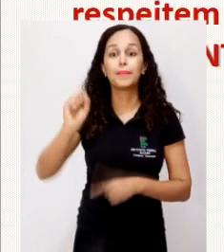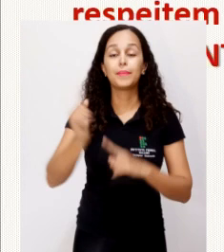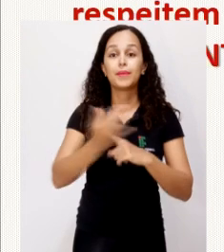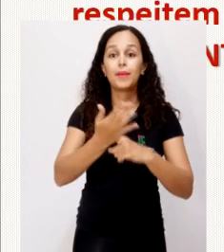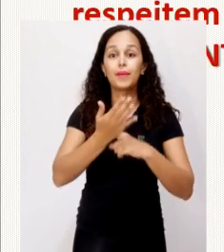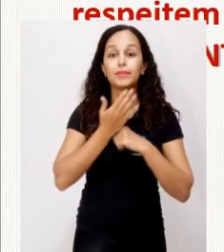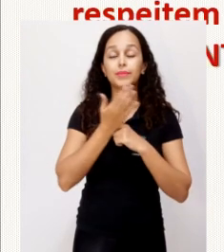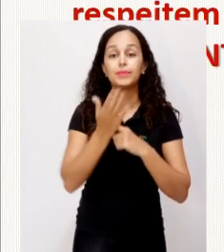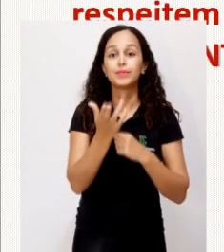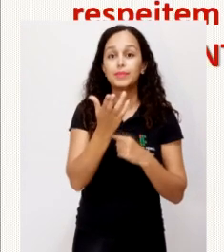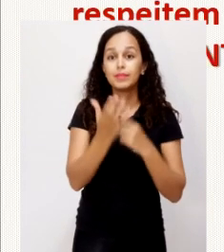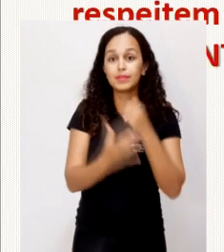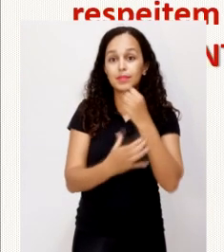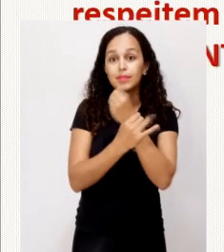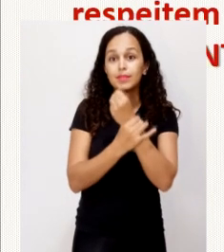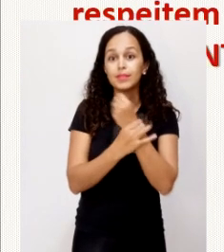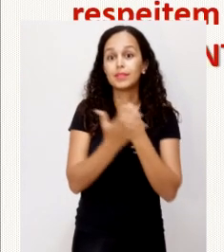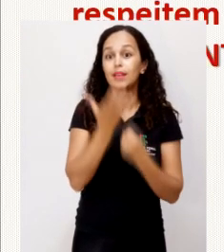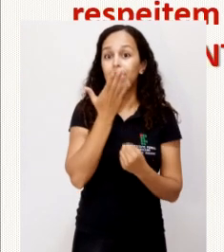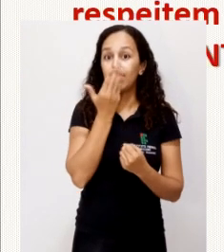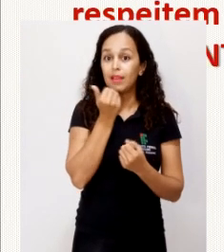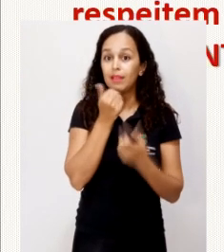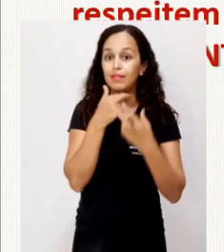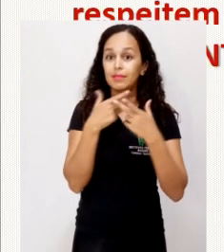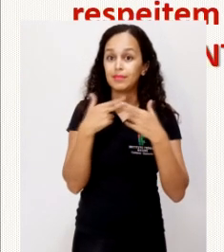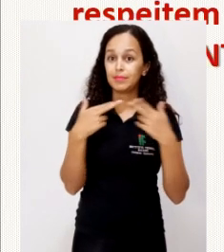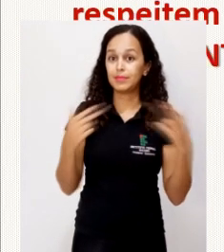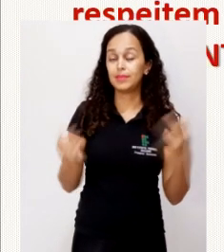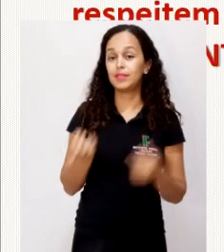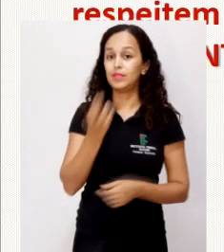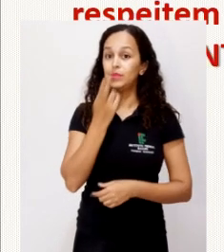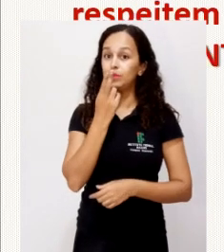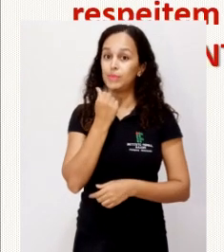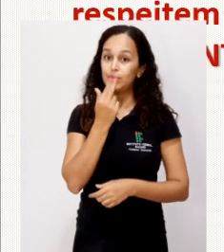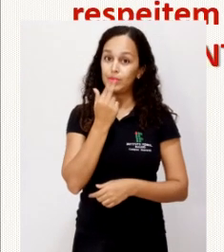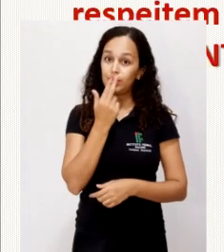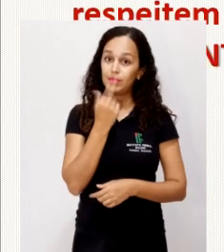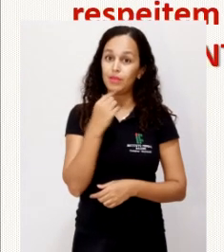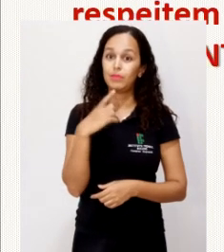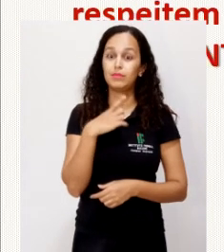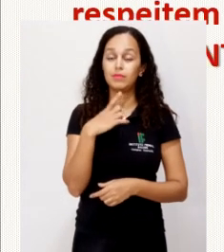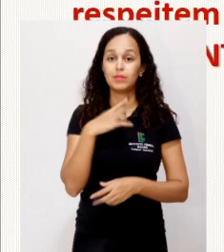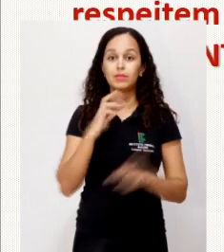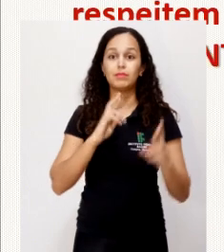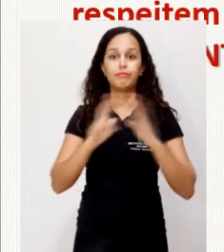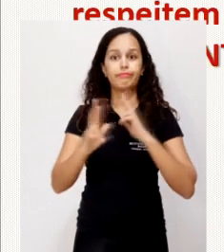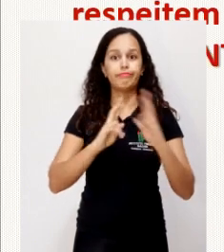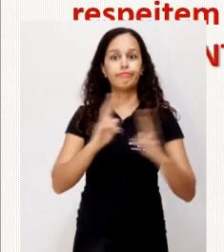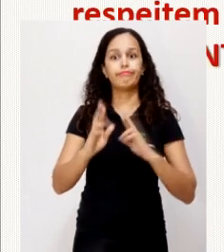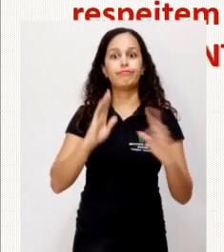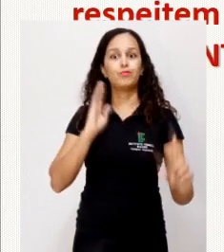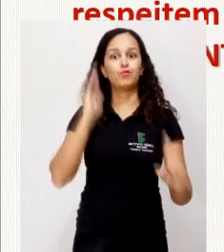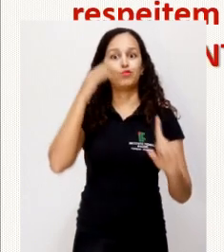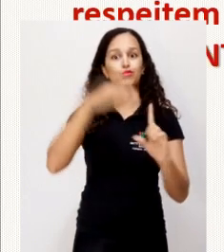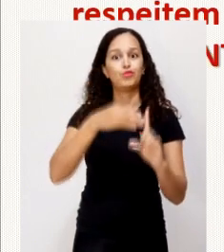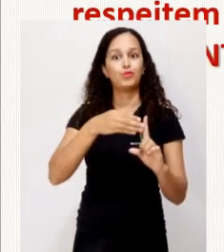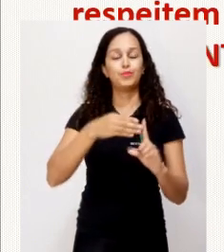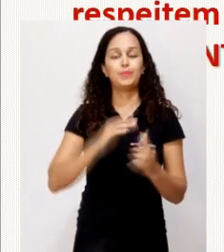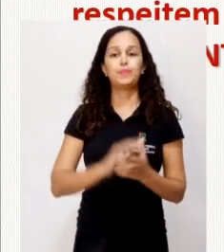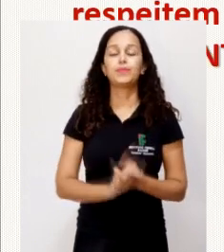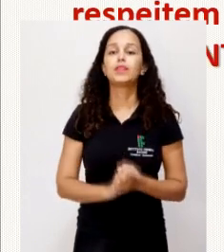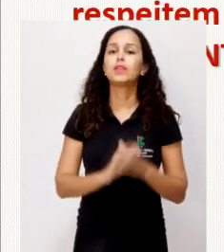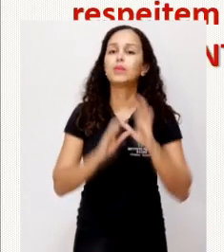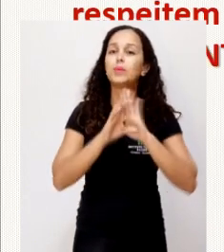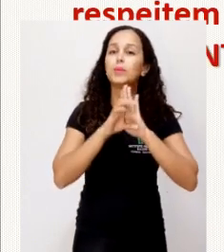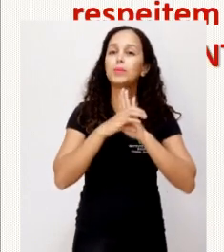nutricional. A gente vai ver que existe uma relação muito direta entre segurança alimentar e as punks, o uso das punks.